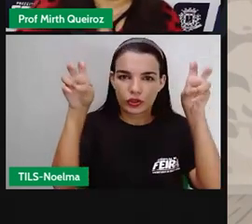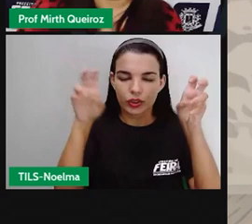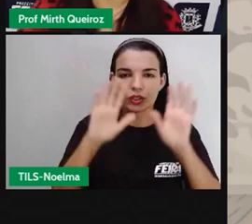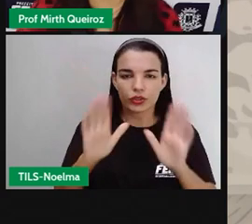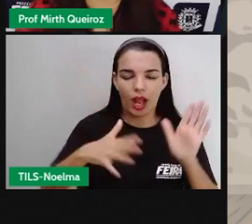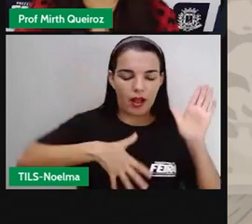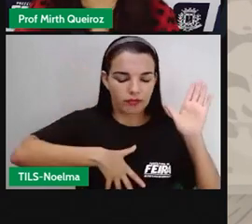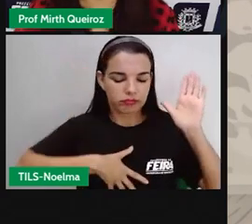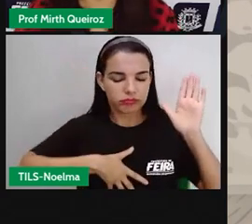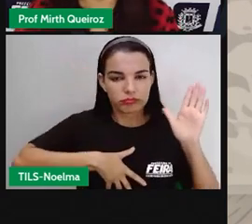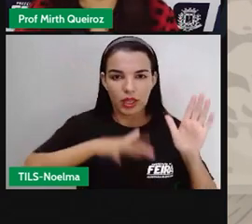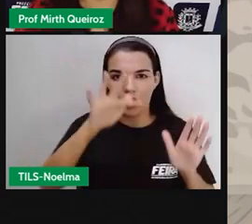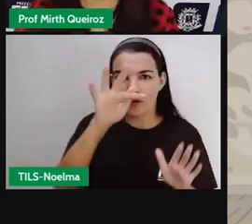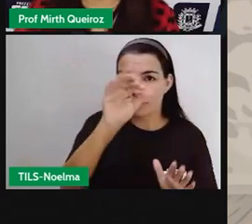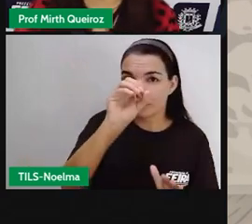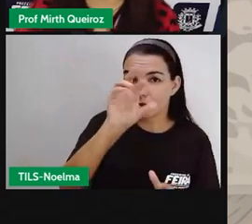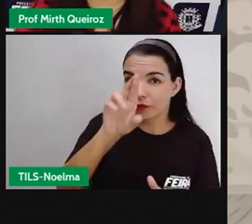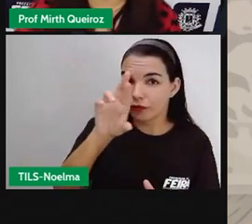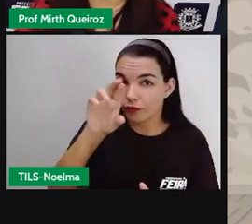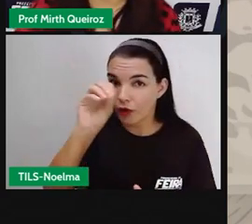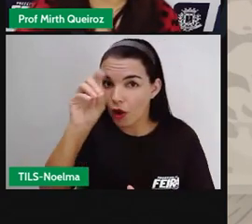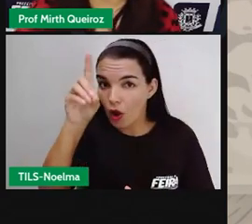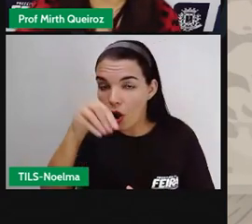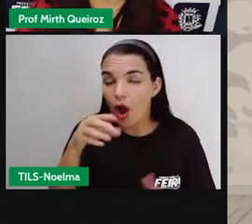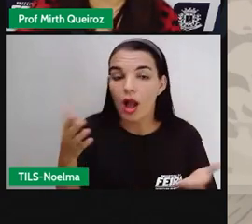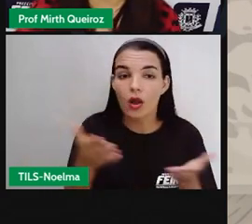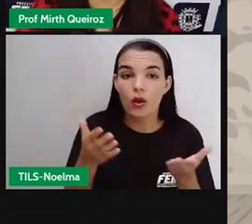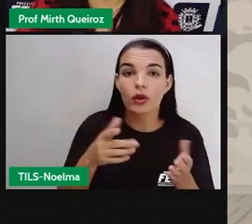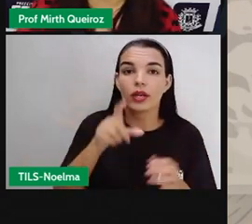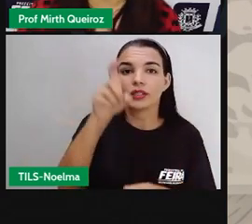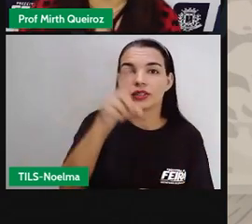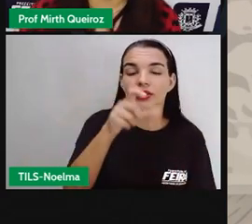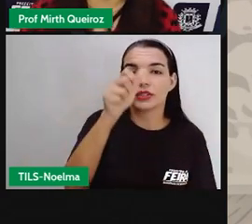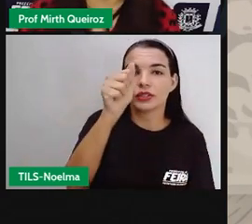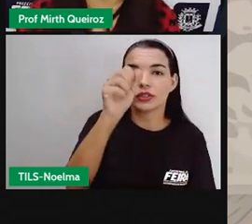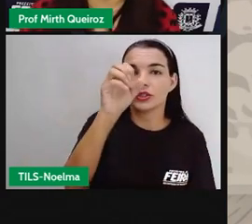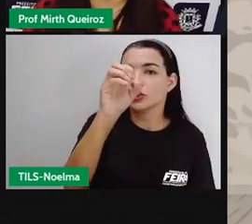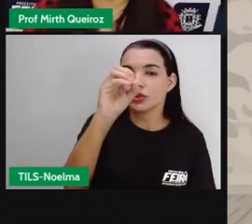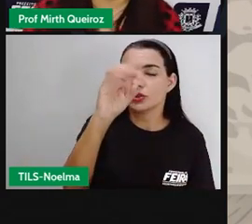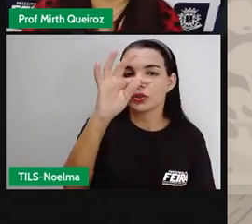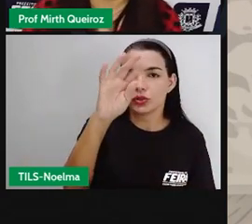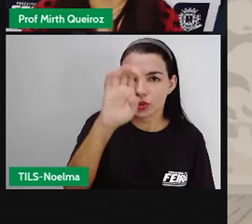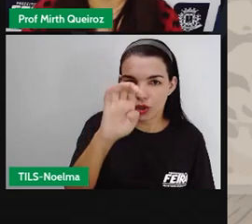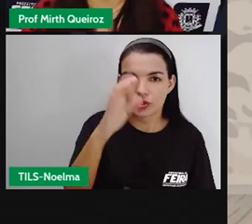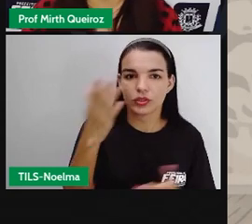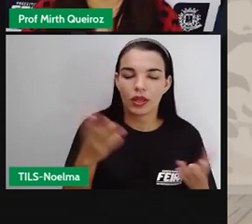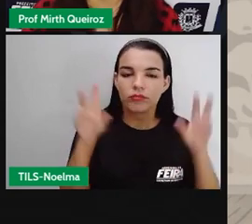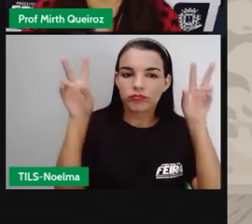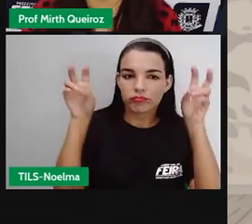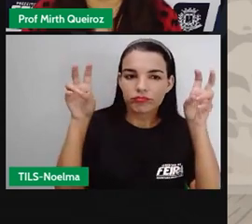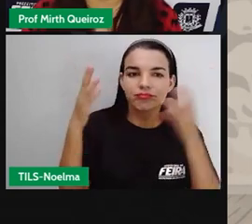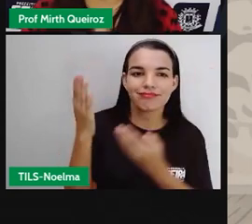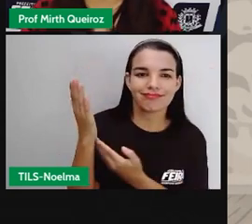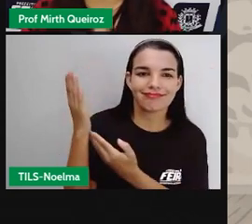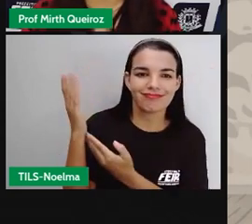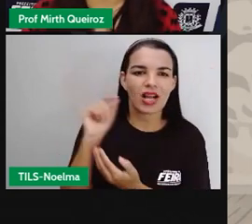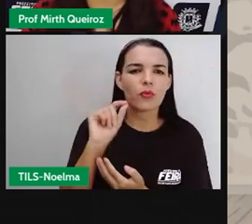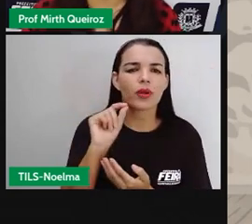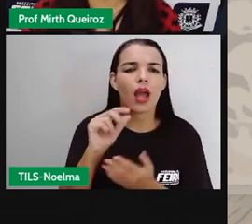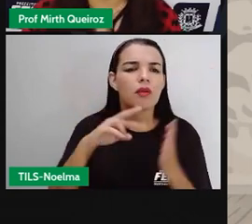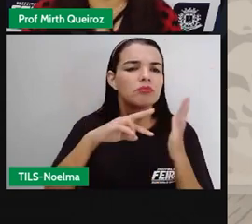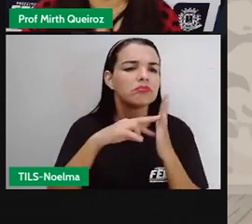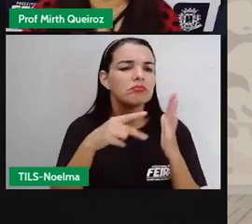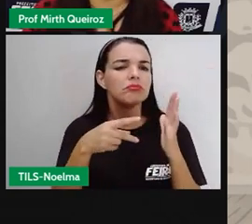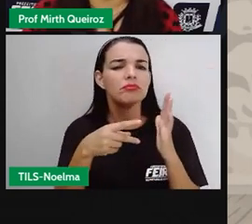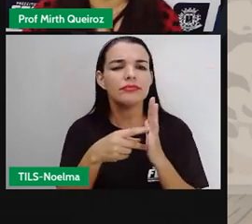o forró, sobre o xaxado e um novo estilo agora a ser estudado, que é o xote, né? O xote